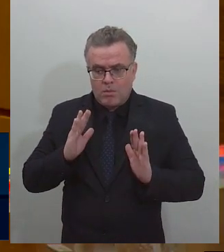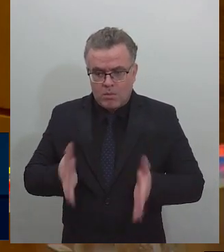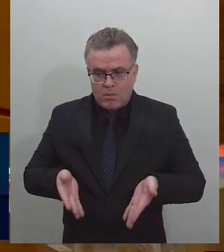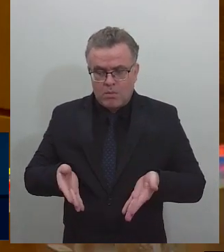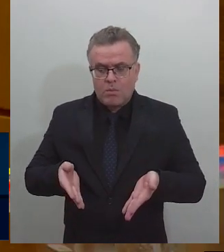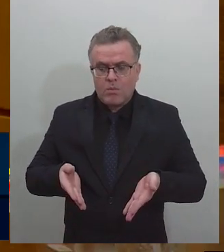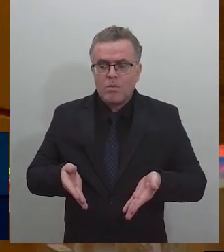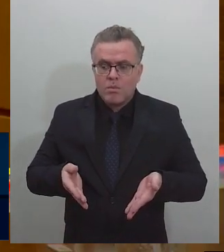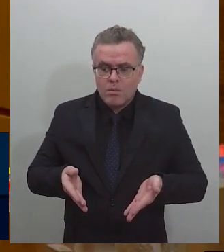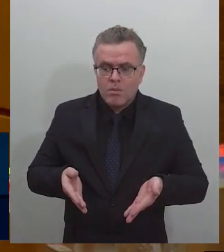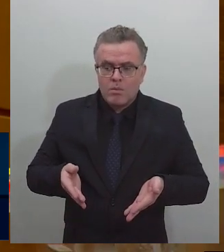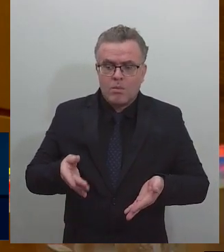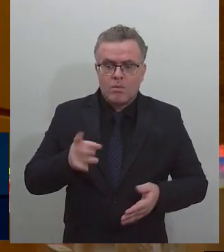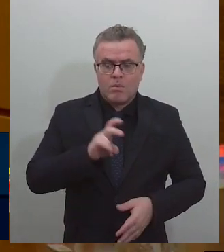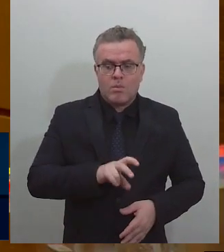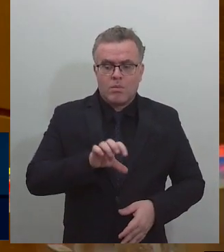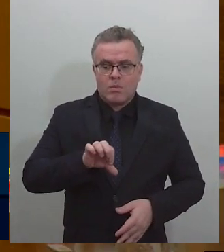595 mortes,